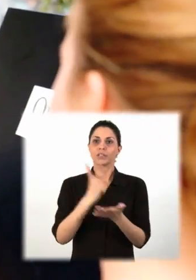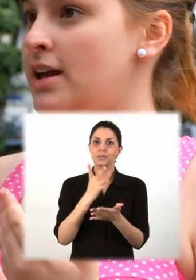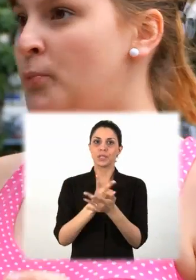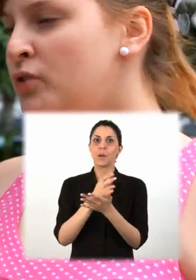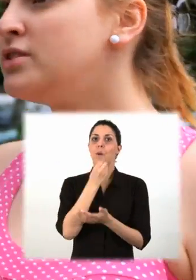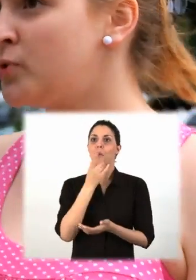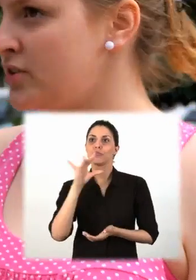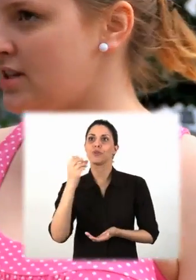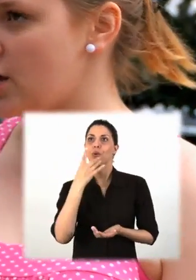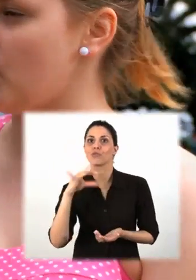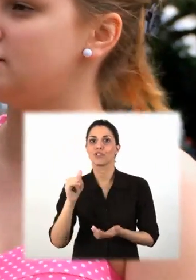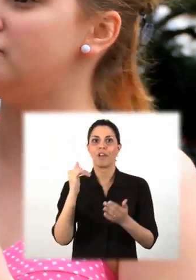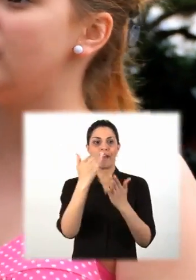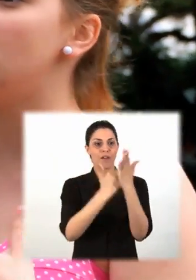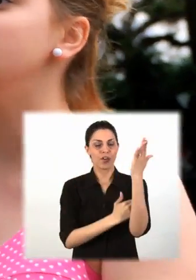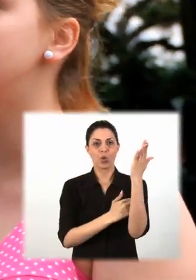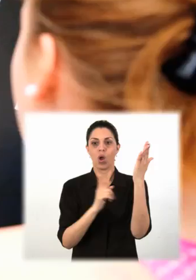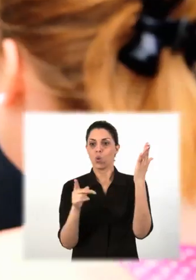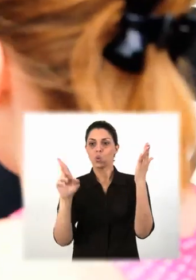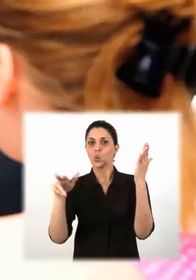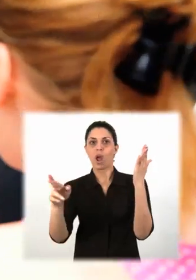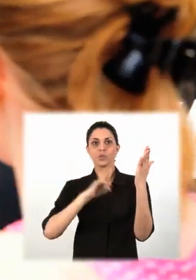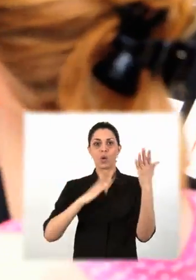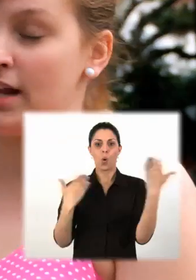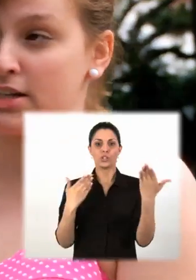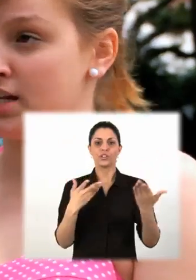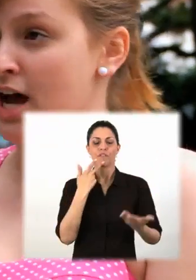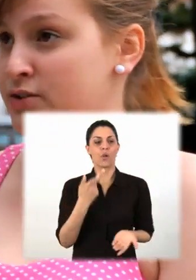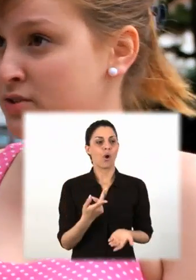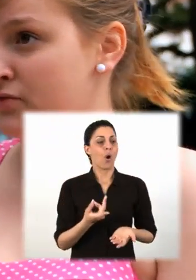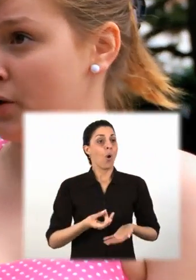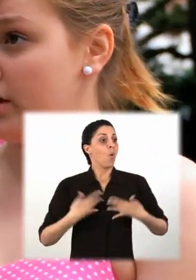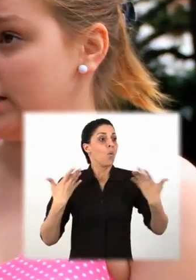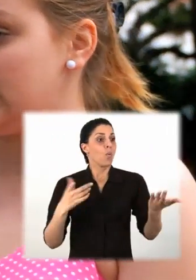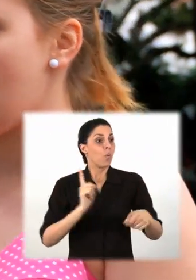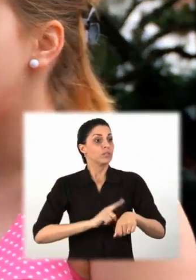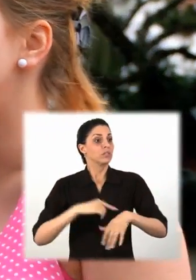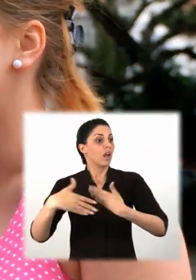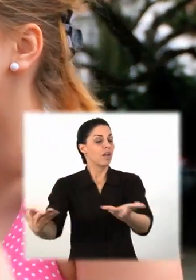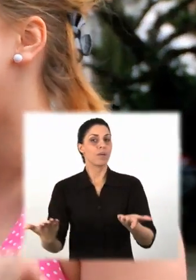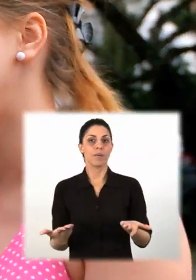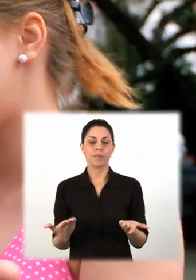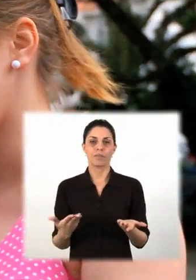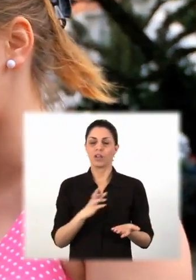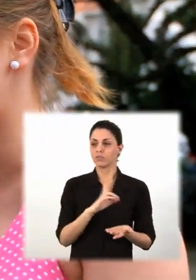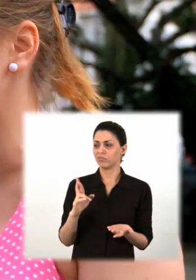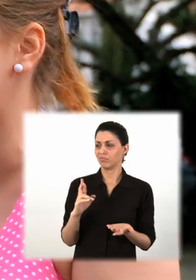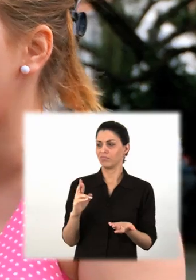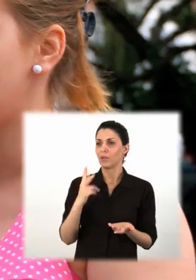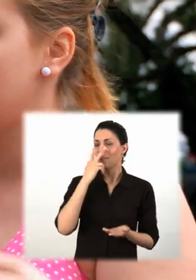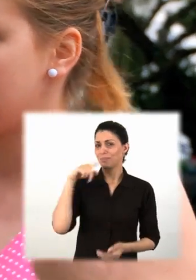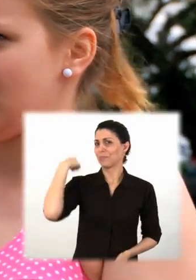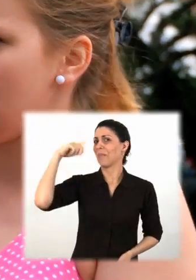eles, pro vizinho, eles se viam sempre. E pro outro, ele era desligado e não se viam. Então a reação do segundo